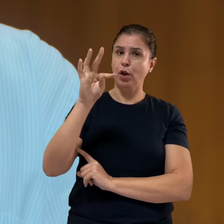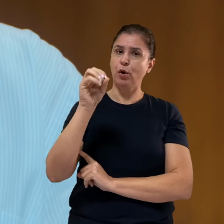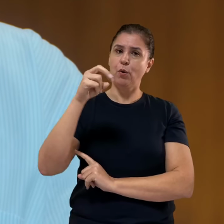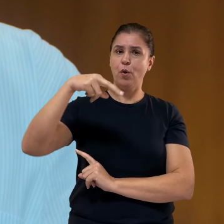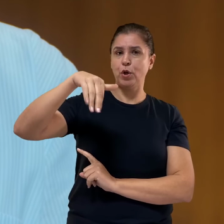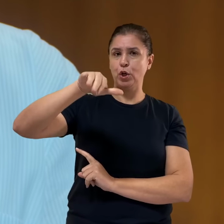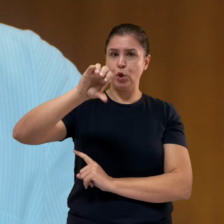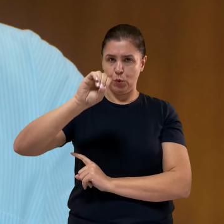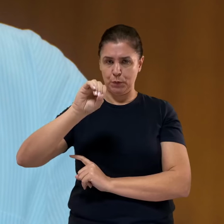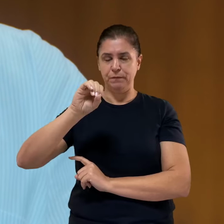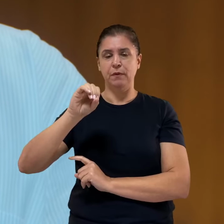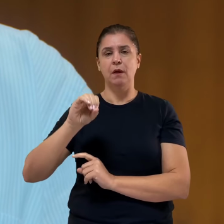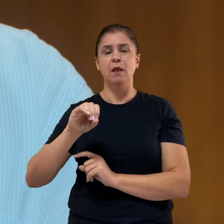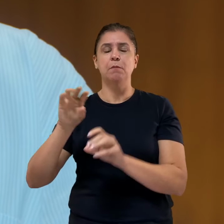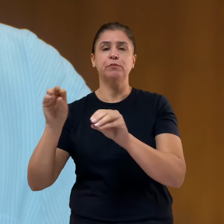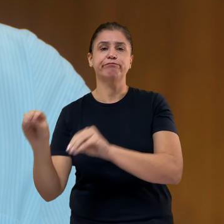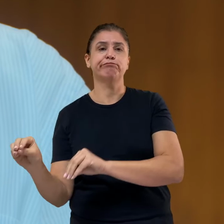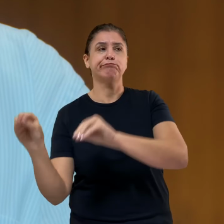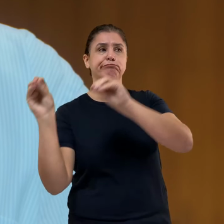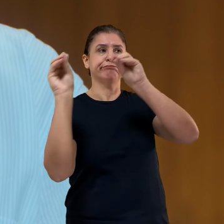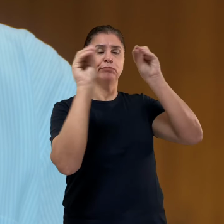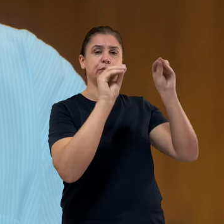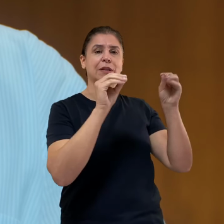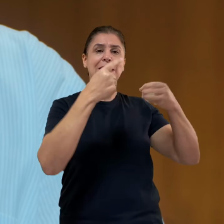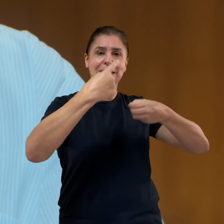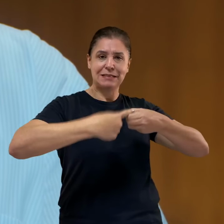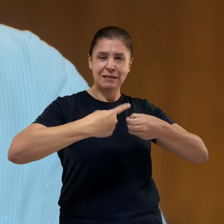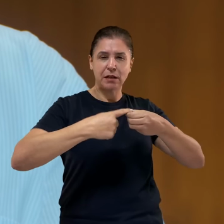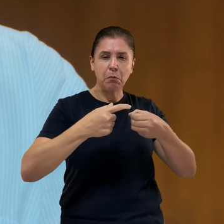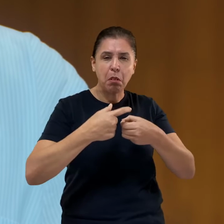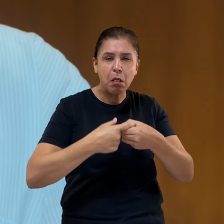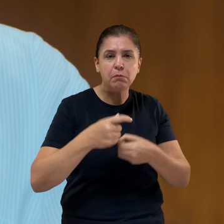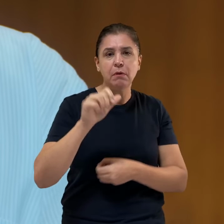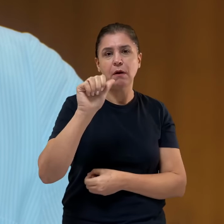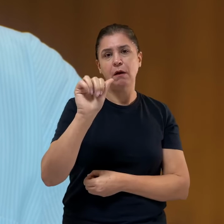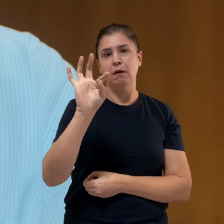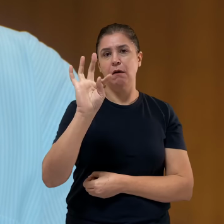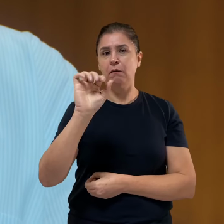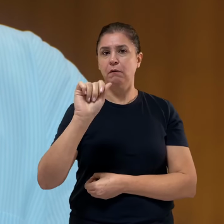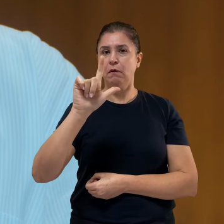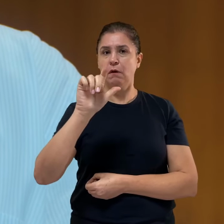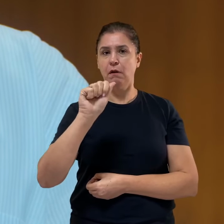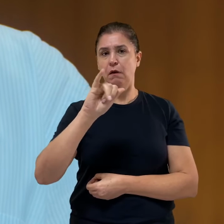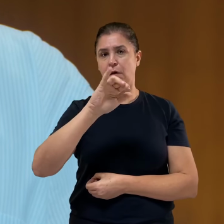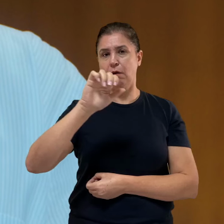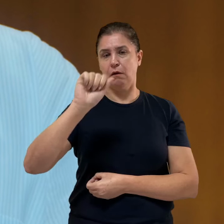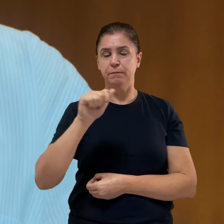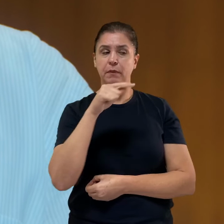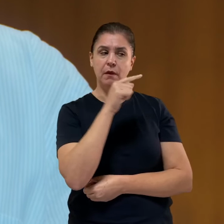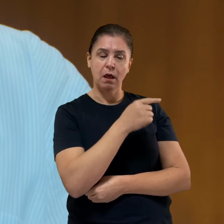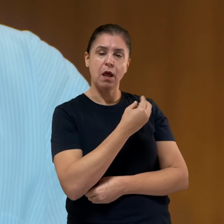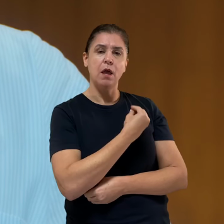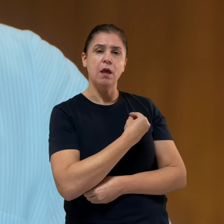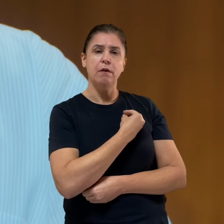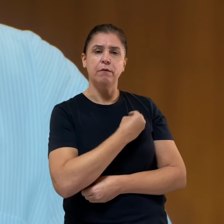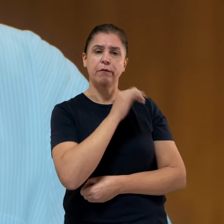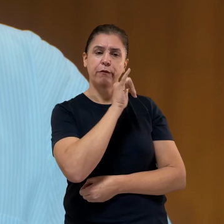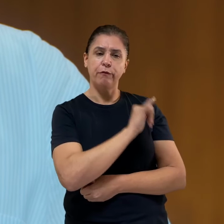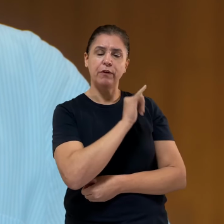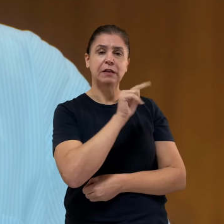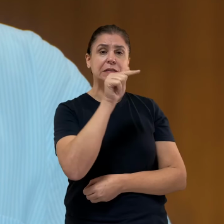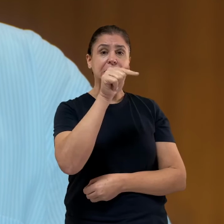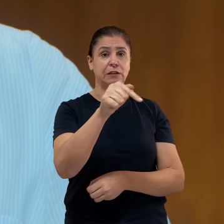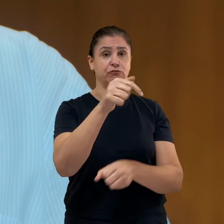Depois, fui transferido para Atalaia. Em Atalaia, fiquei